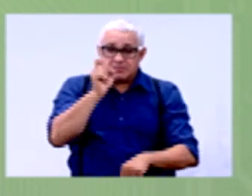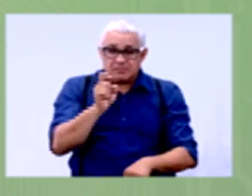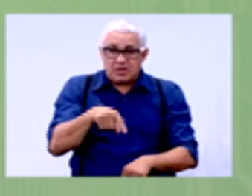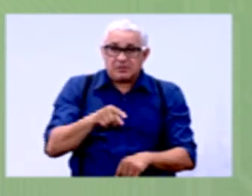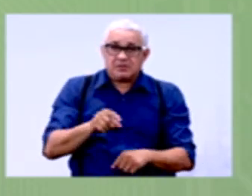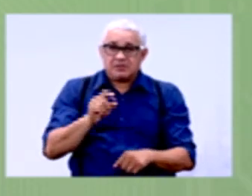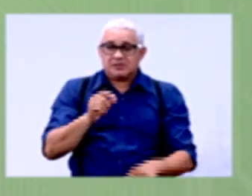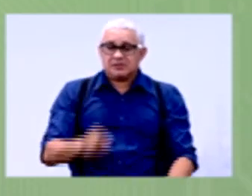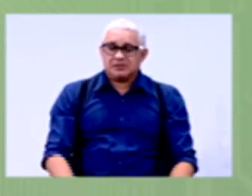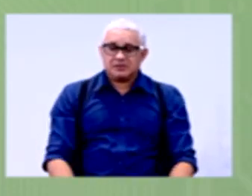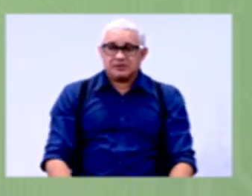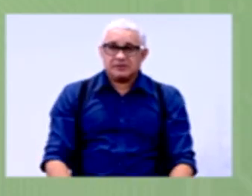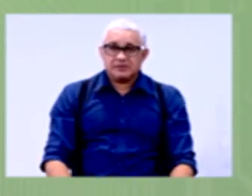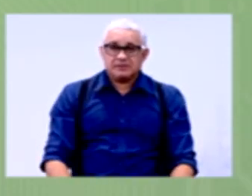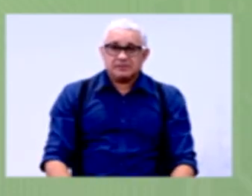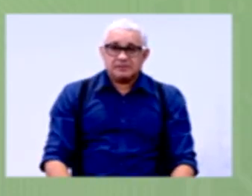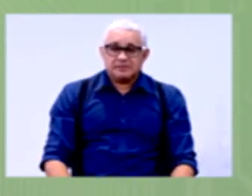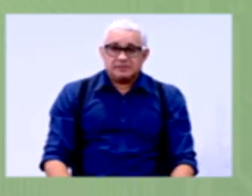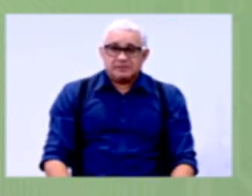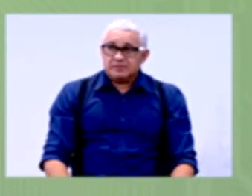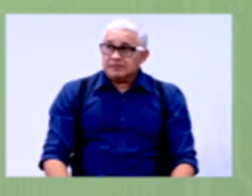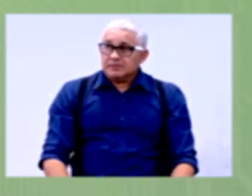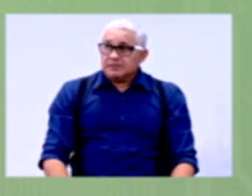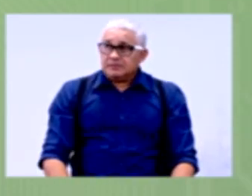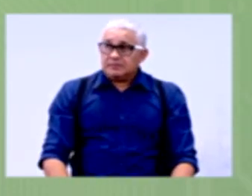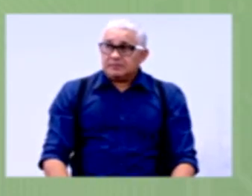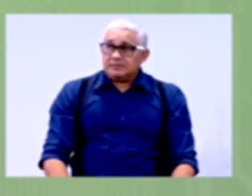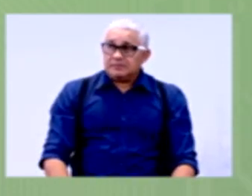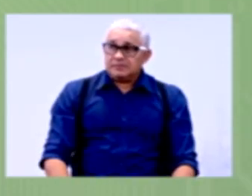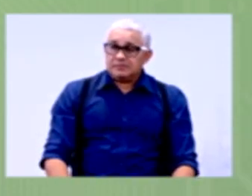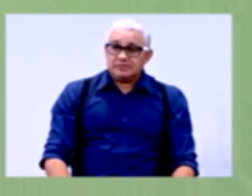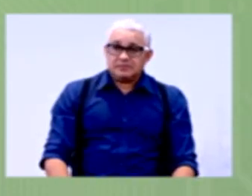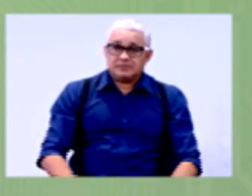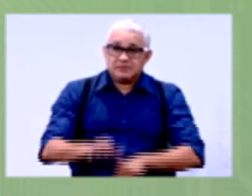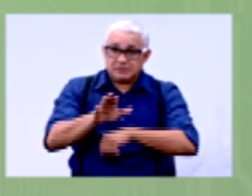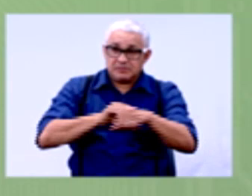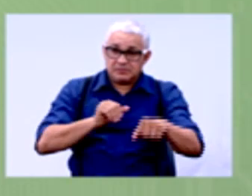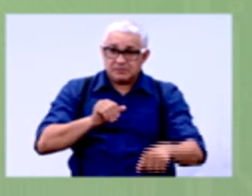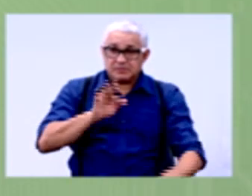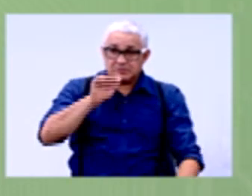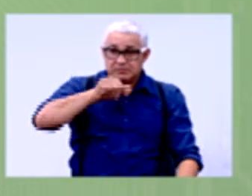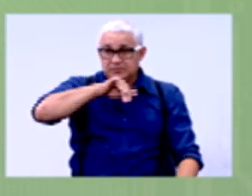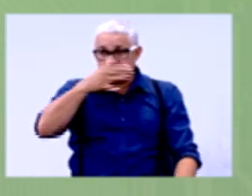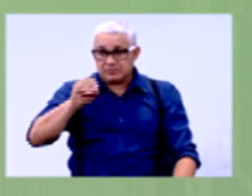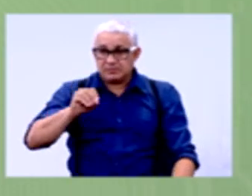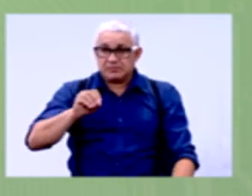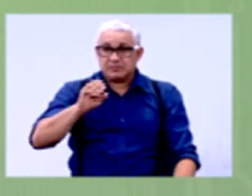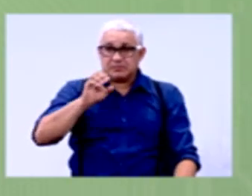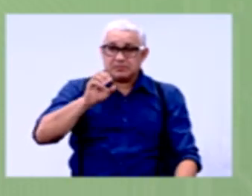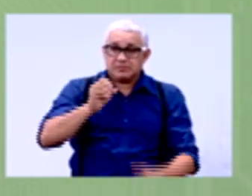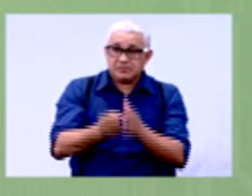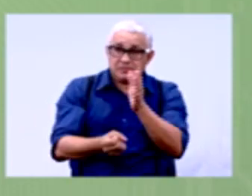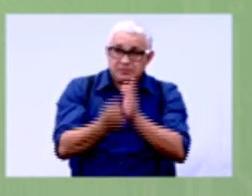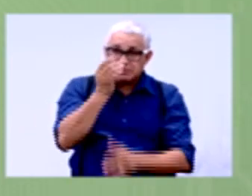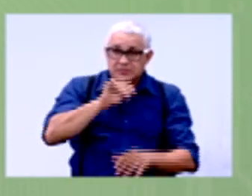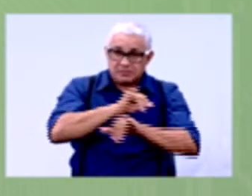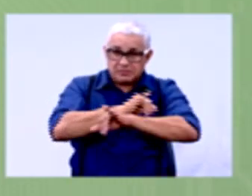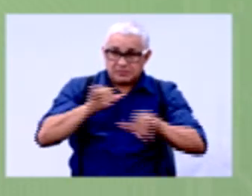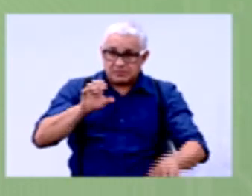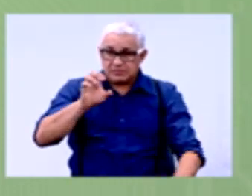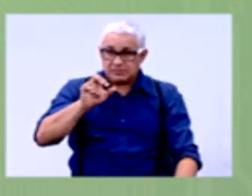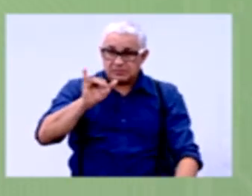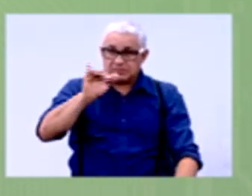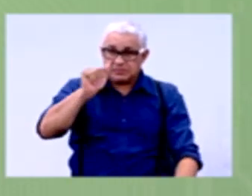for clicado, né? O on-click dele aqui, ó, ele chama a função criar informação, ou